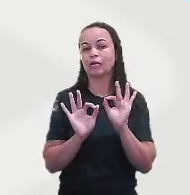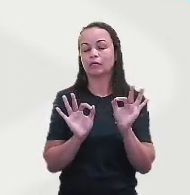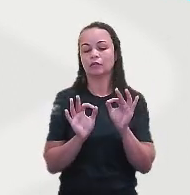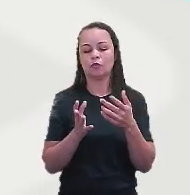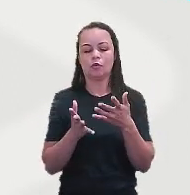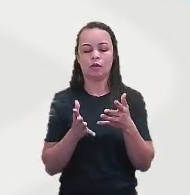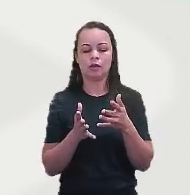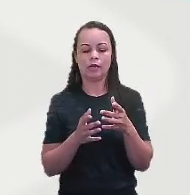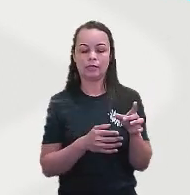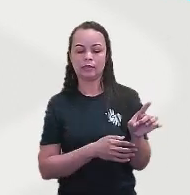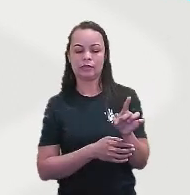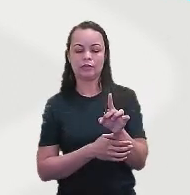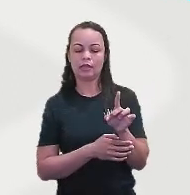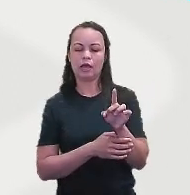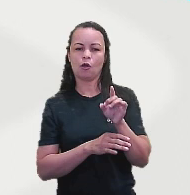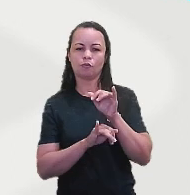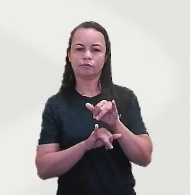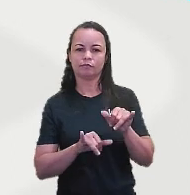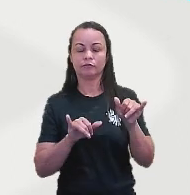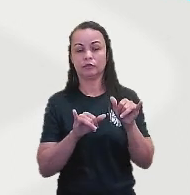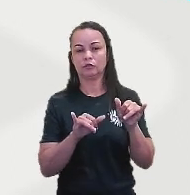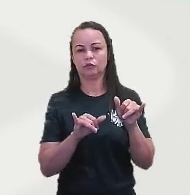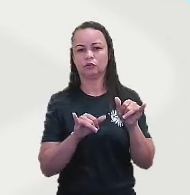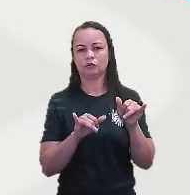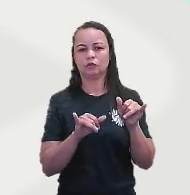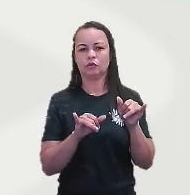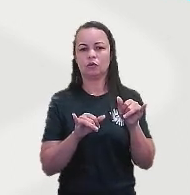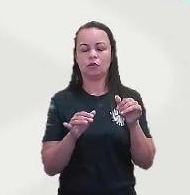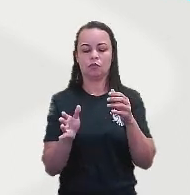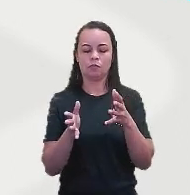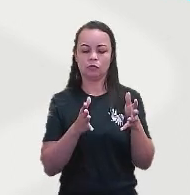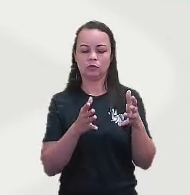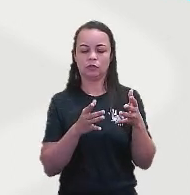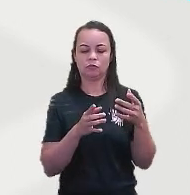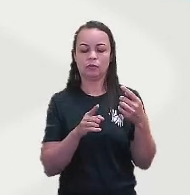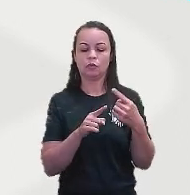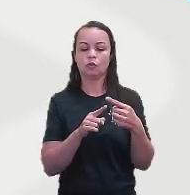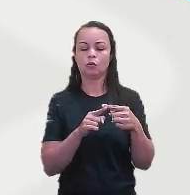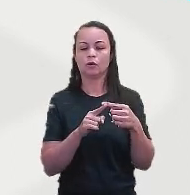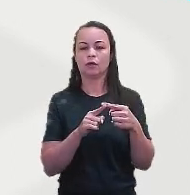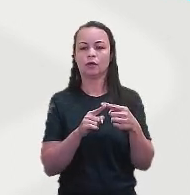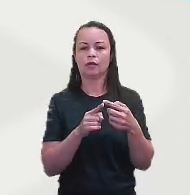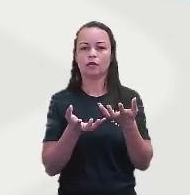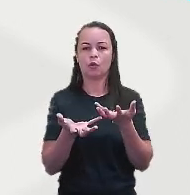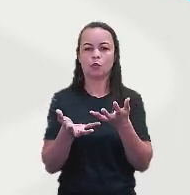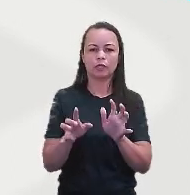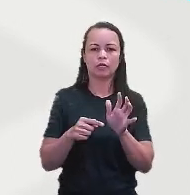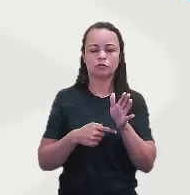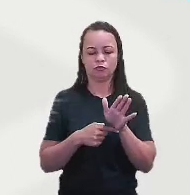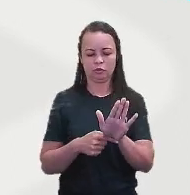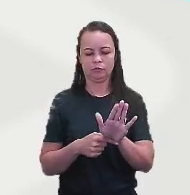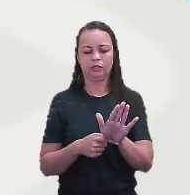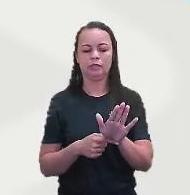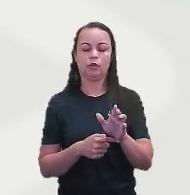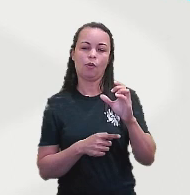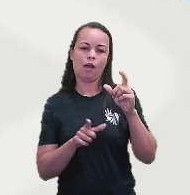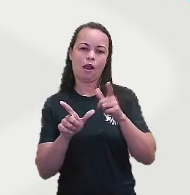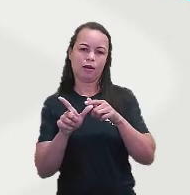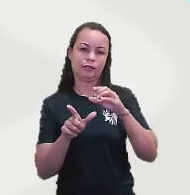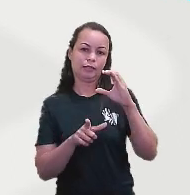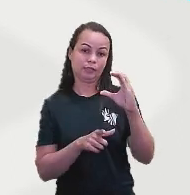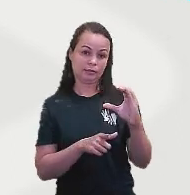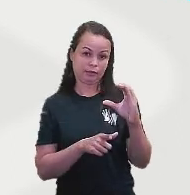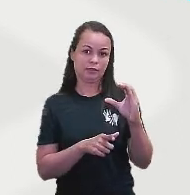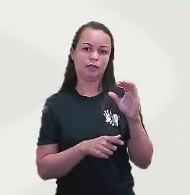não revelou, no caso, o motivo pelo qual não quis contribuir, tá? Então, essa letra C está errada. Já a letra